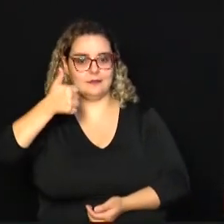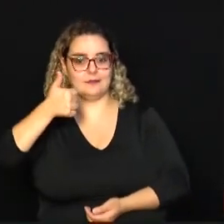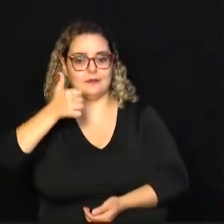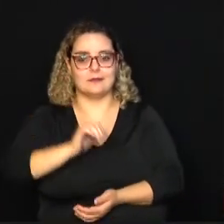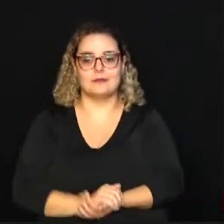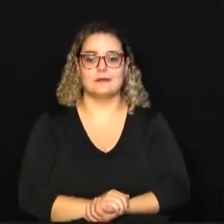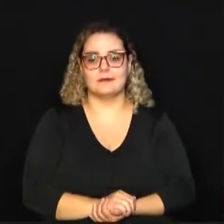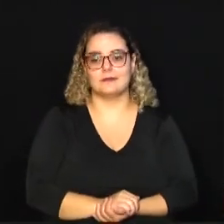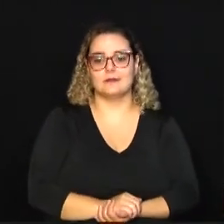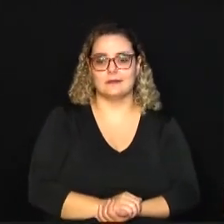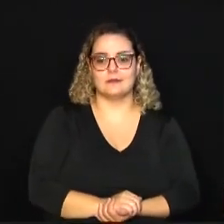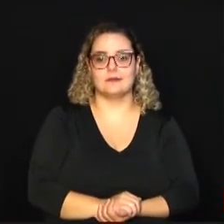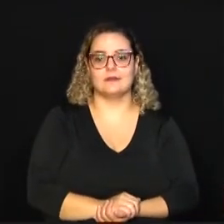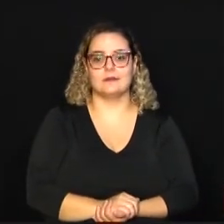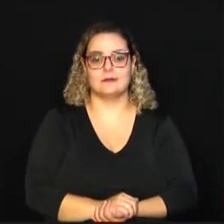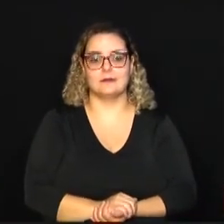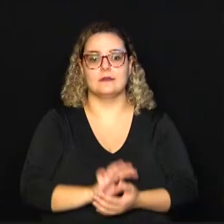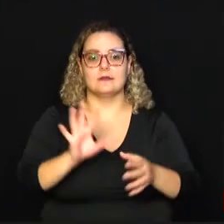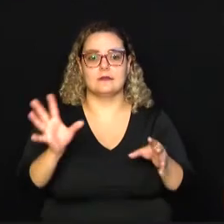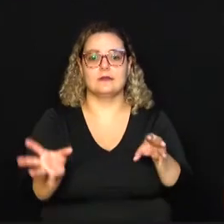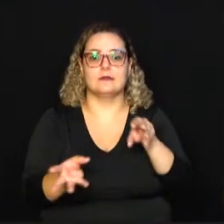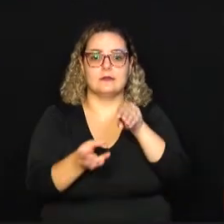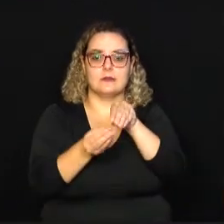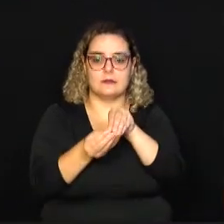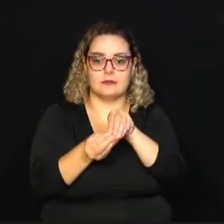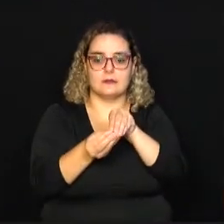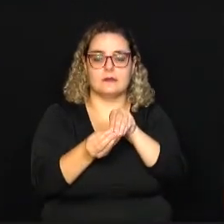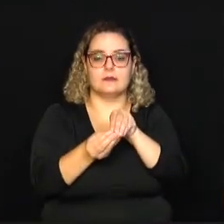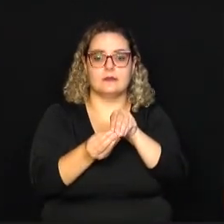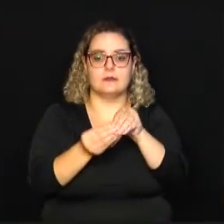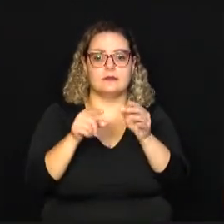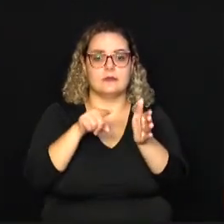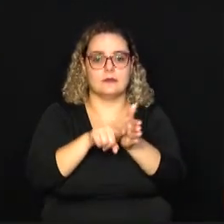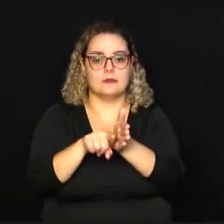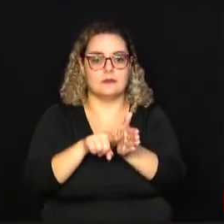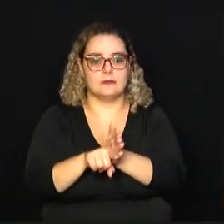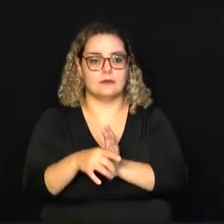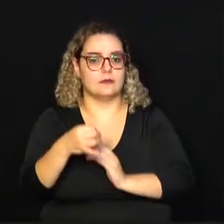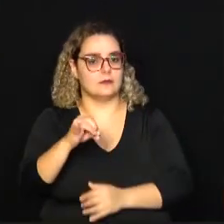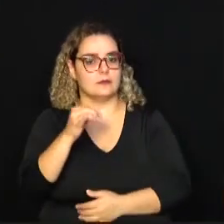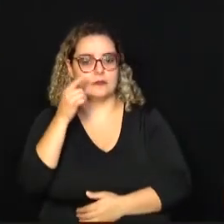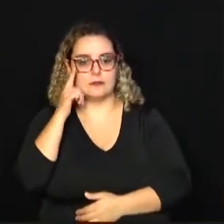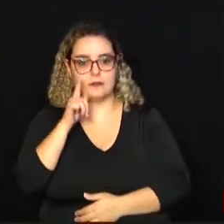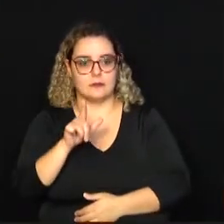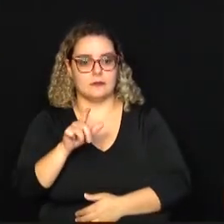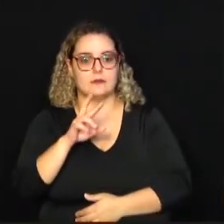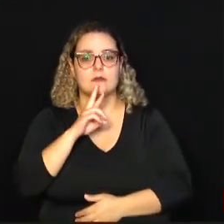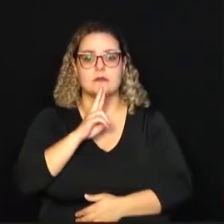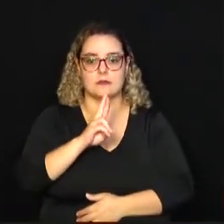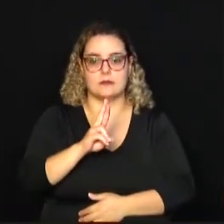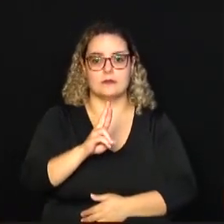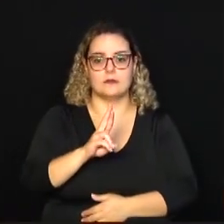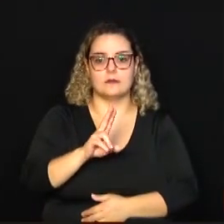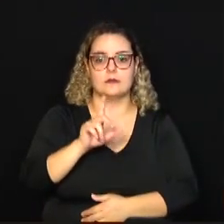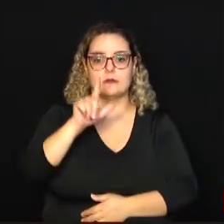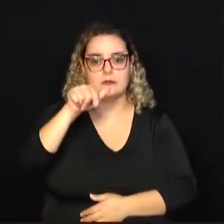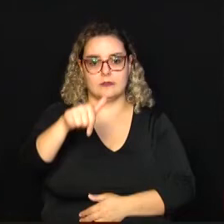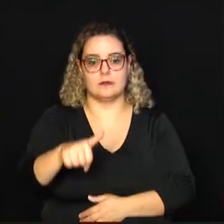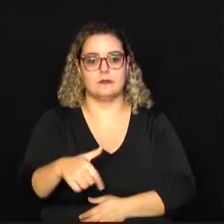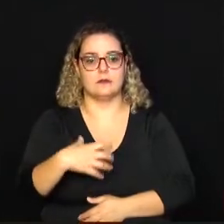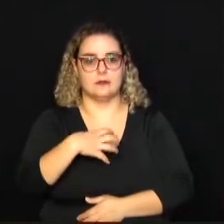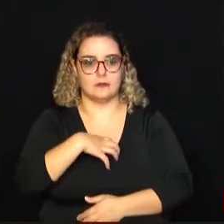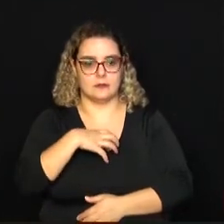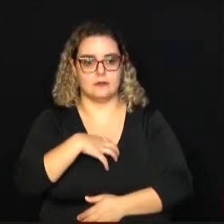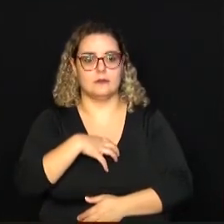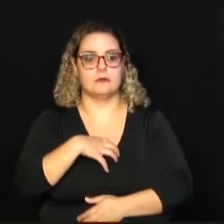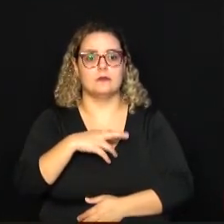vou concluir, Pedro, com algumas questões. E aí, se você não conseguir responder por aqui, a gente pode até ver uma forma de